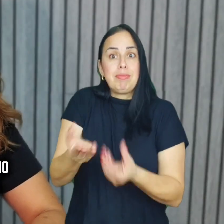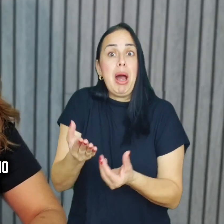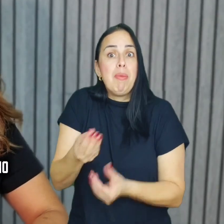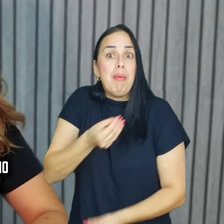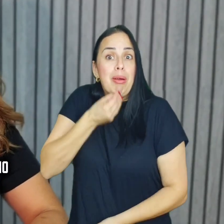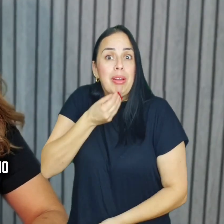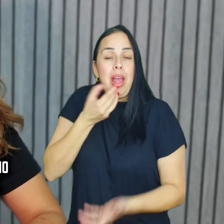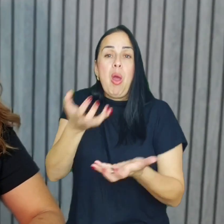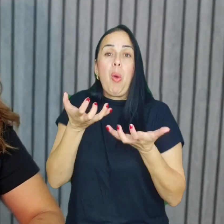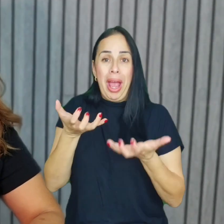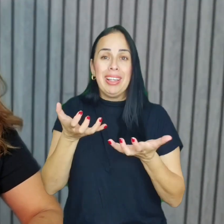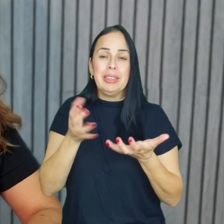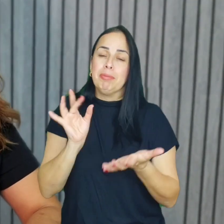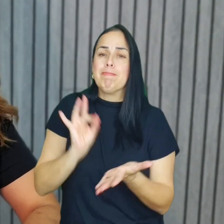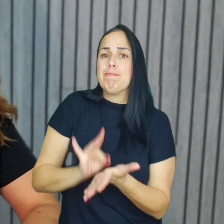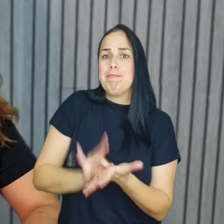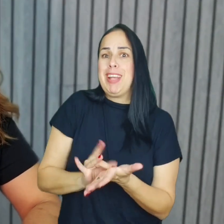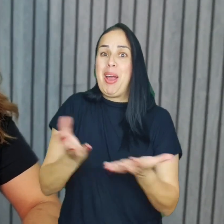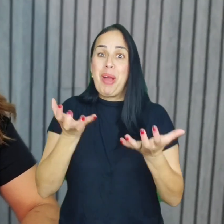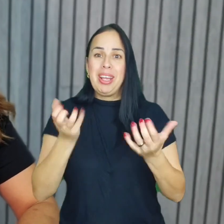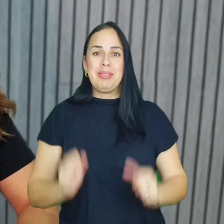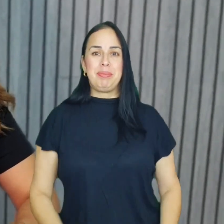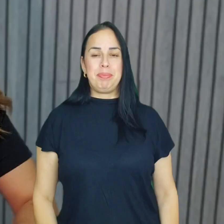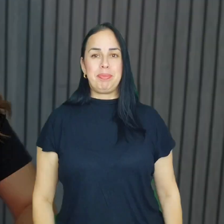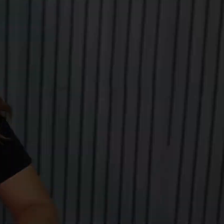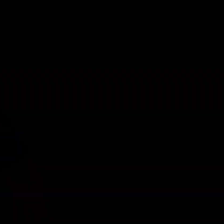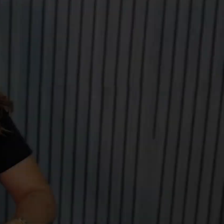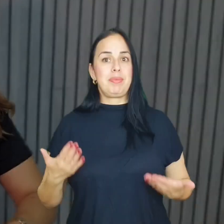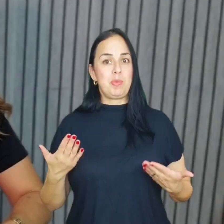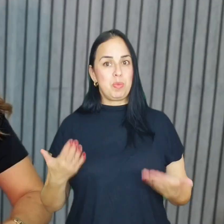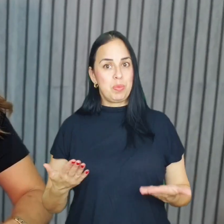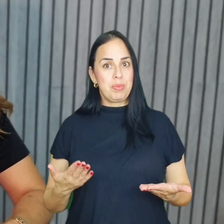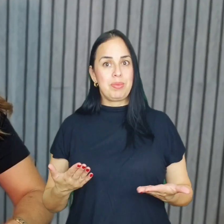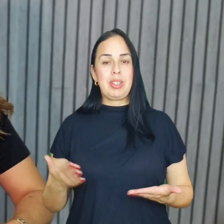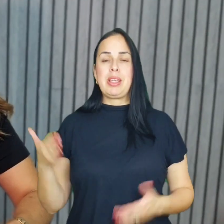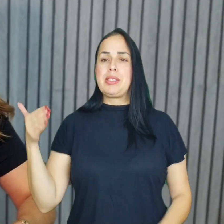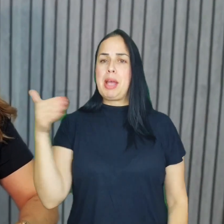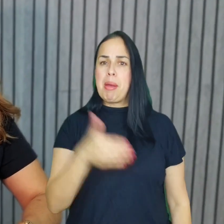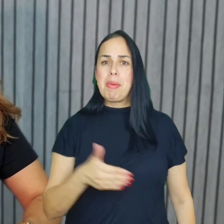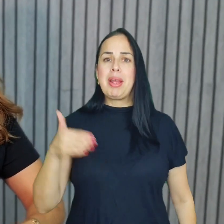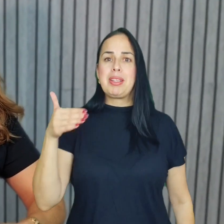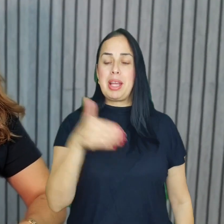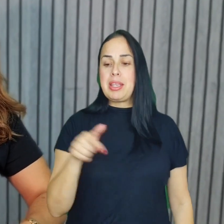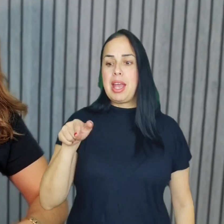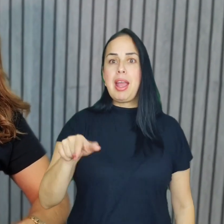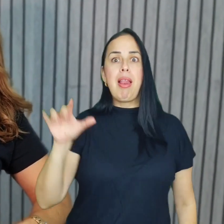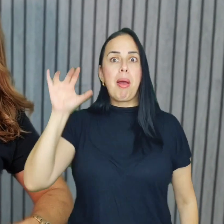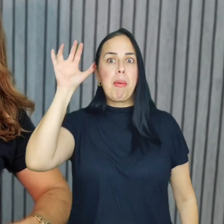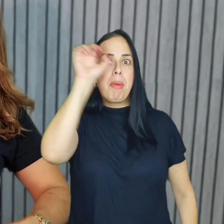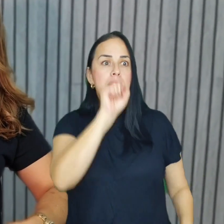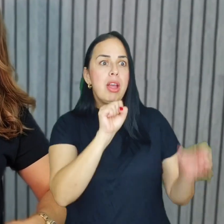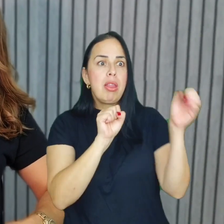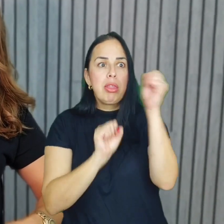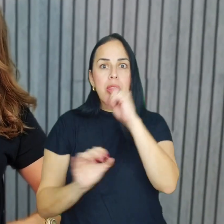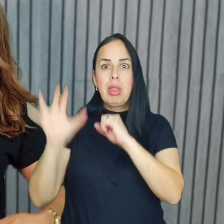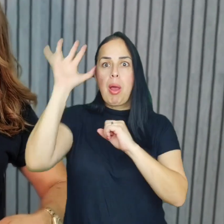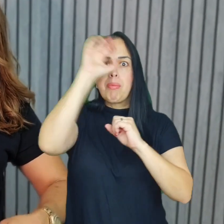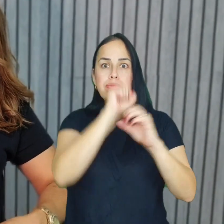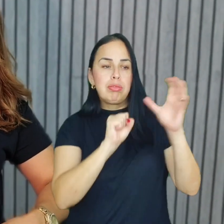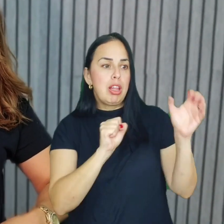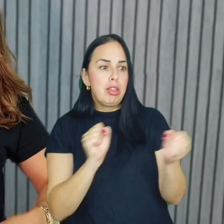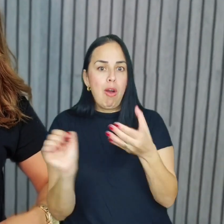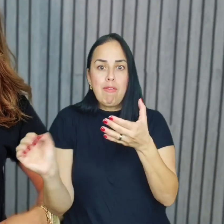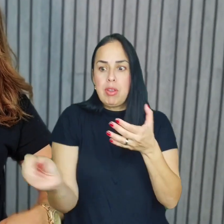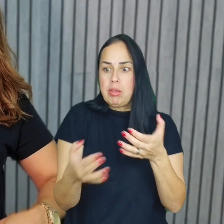dar oportunidade para o meu filho. Eu quero. Todas as vezes que a gente vem e que ele aprende algo